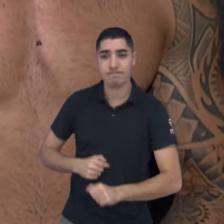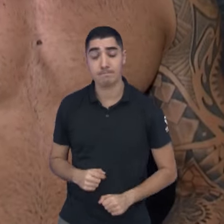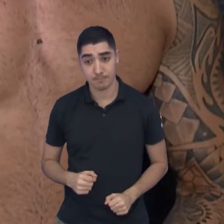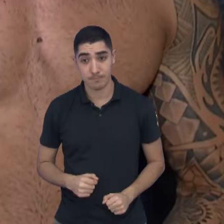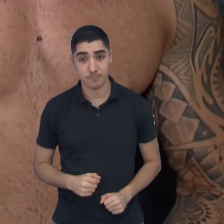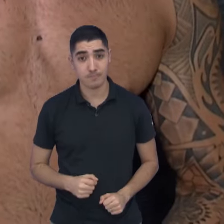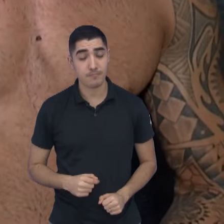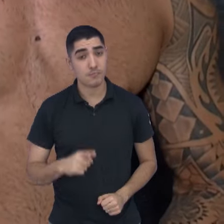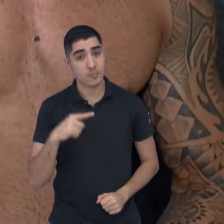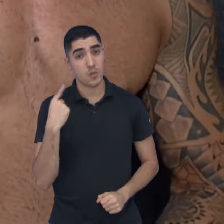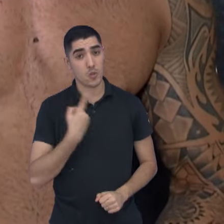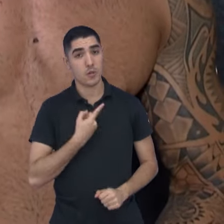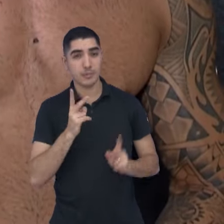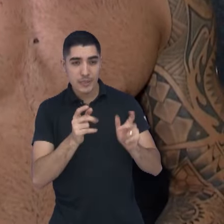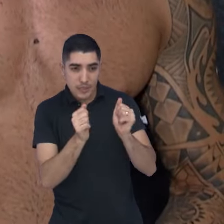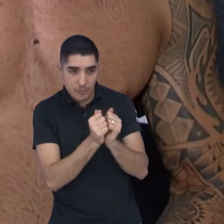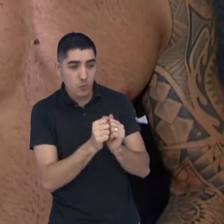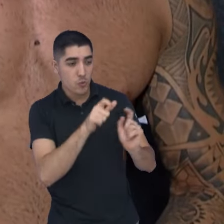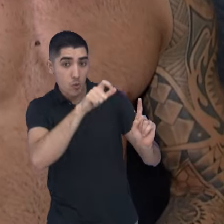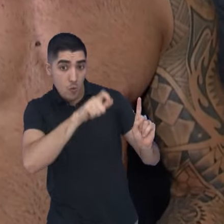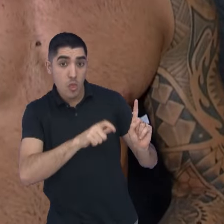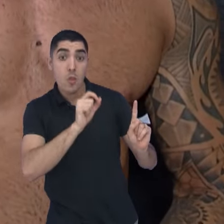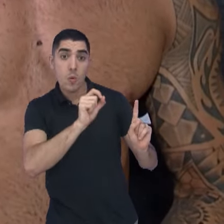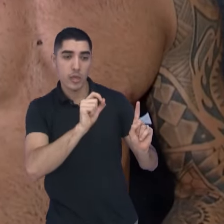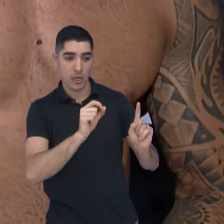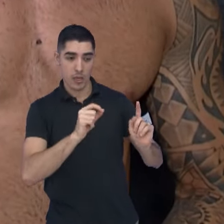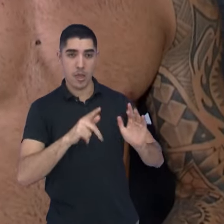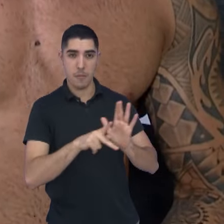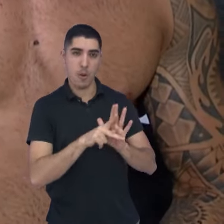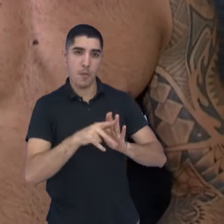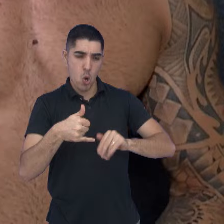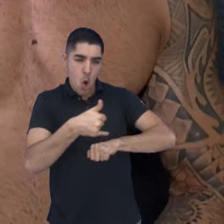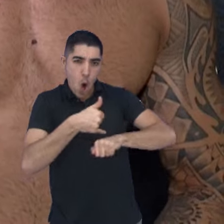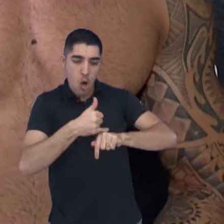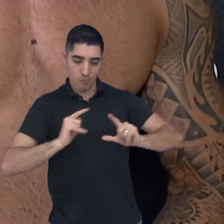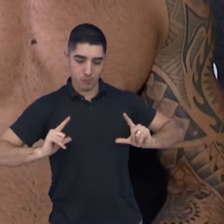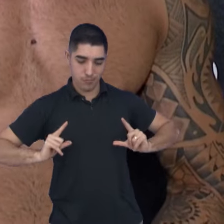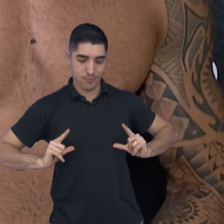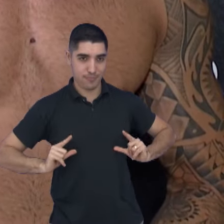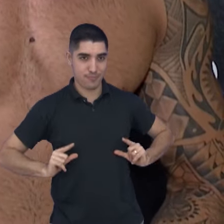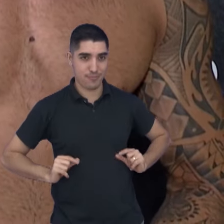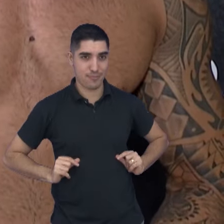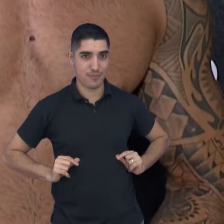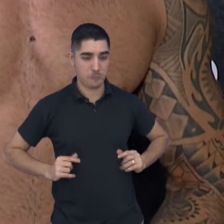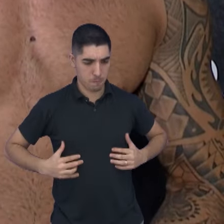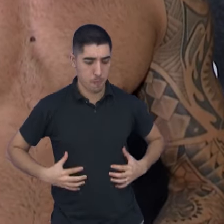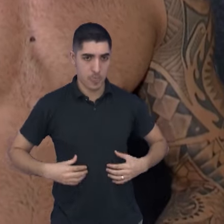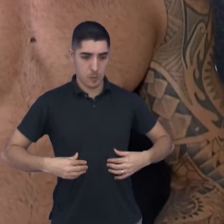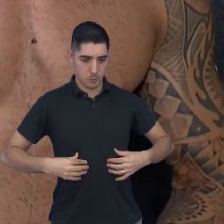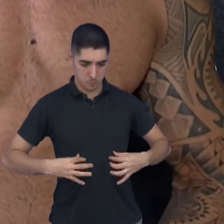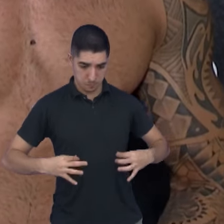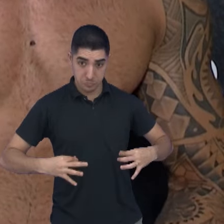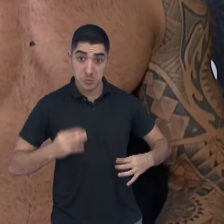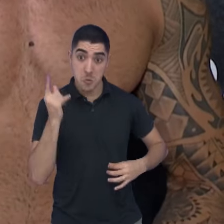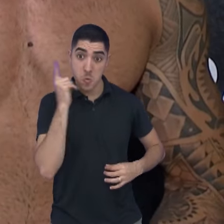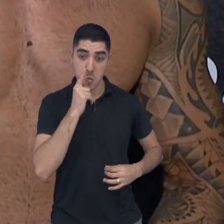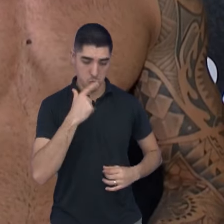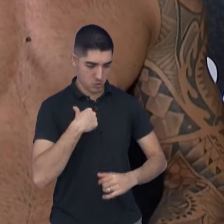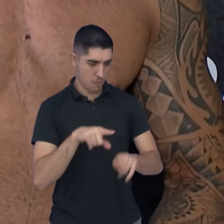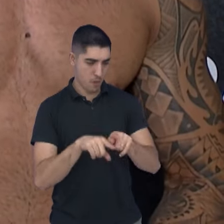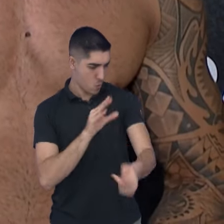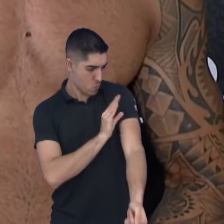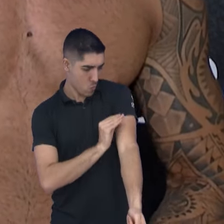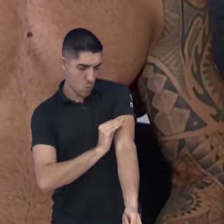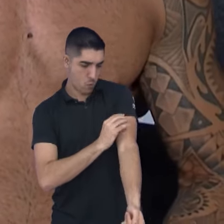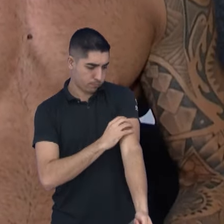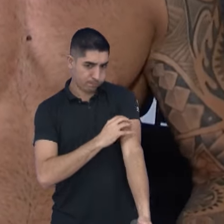que o atleta vai chegar lá com um percentual de gordura o mais baixo possível, com grande, né, com densidade, com volume muscular. Então,